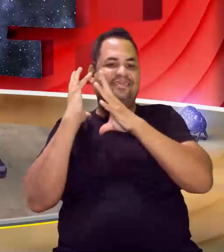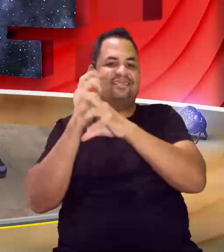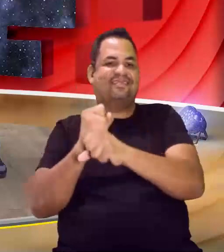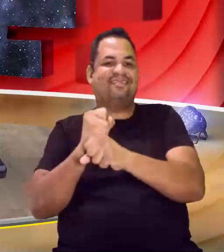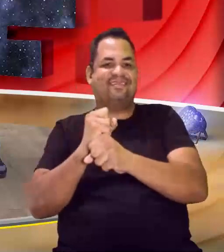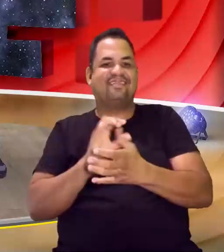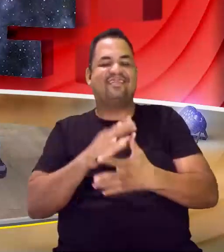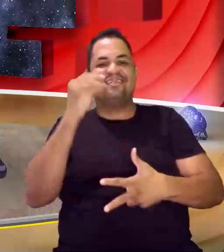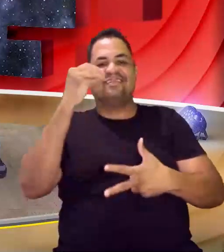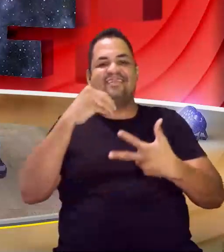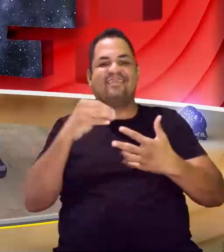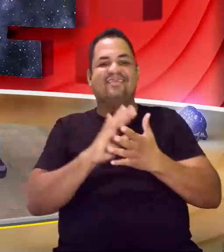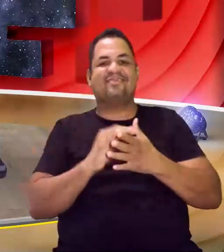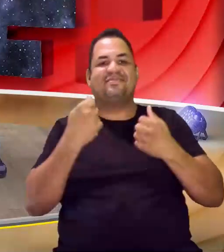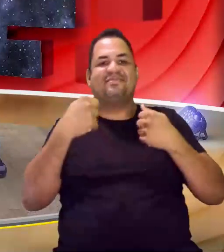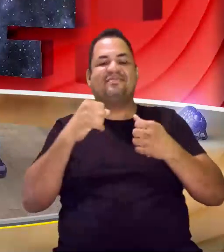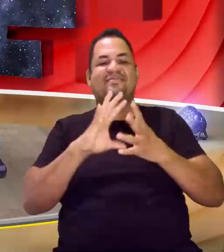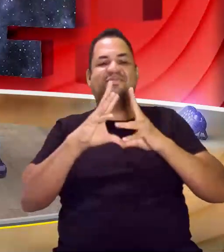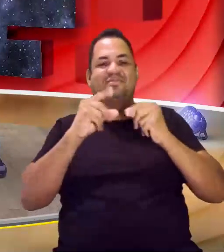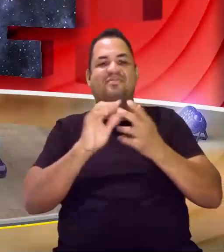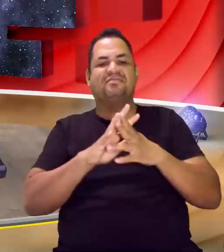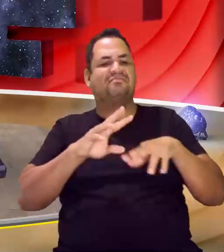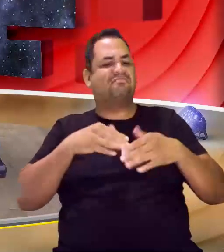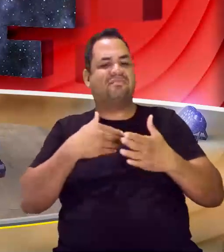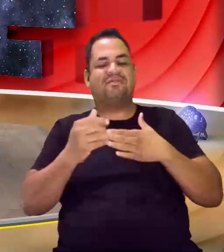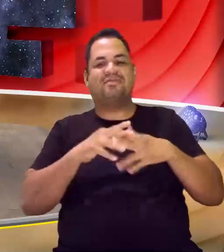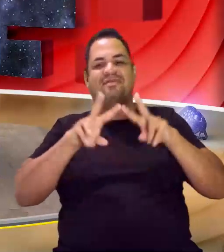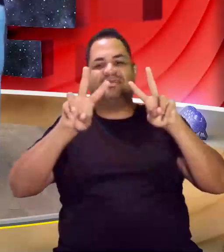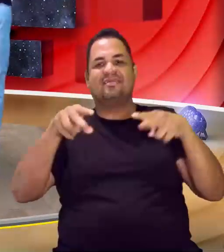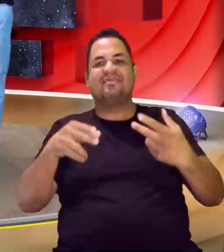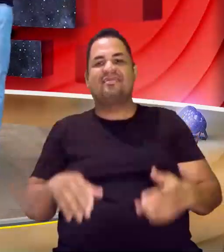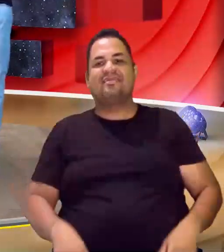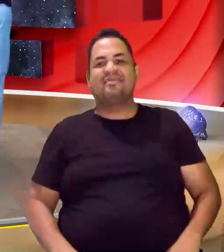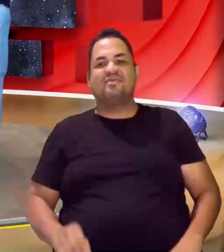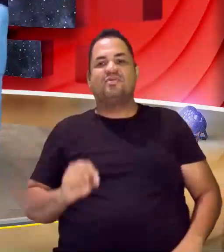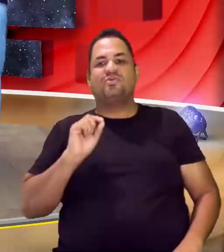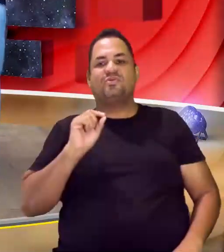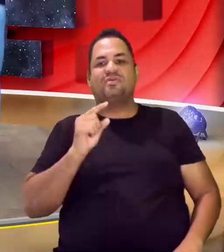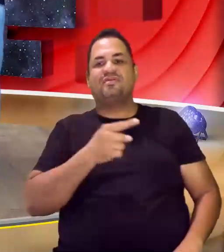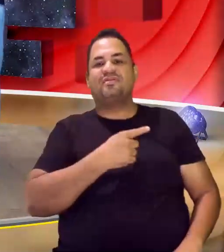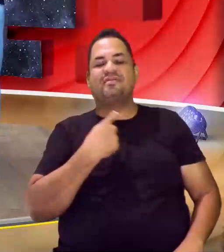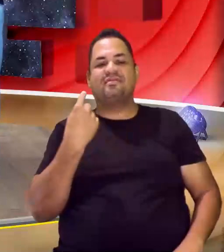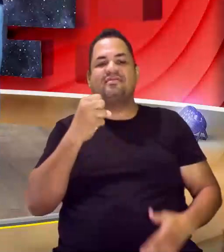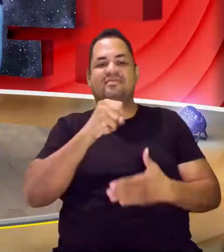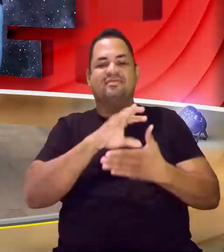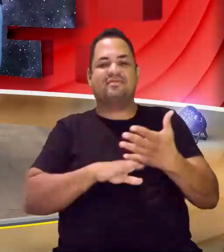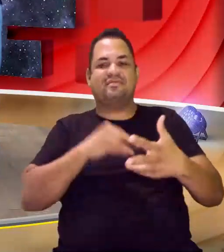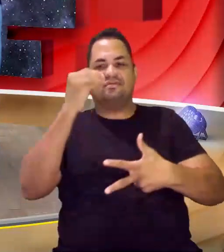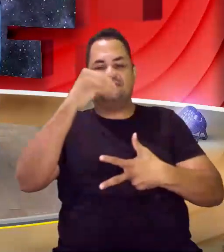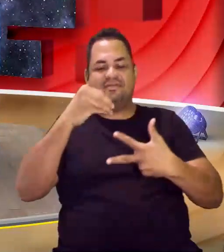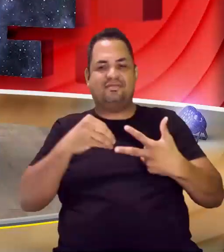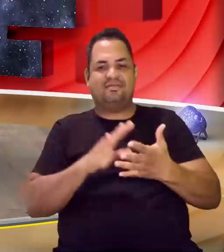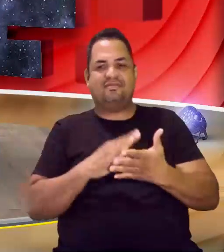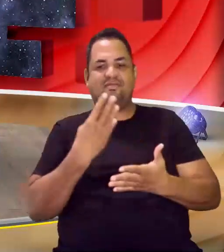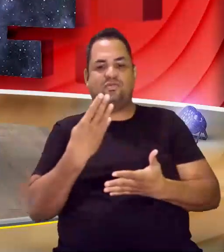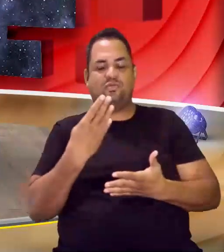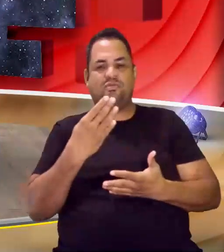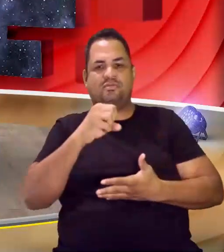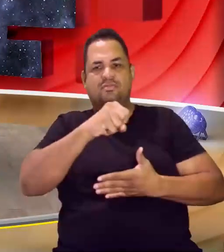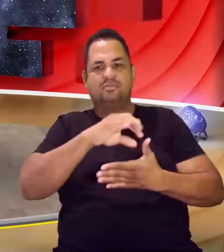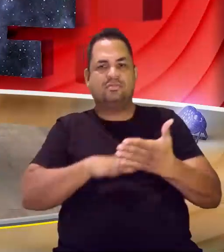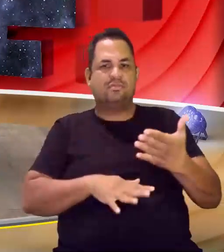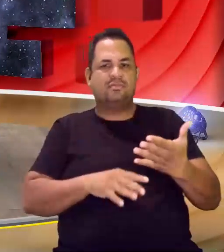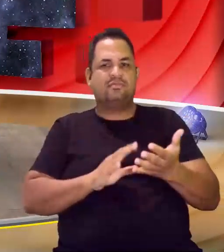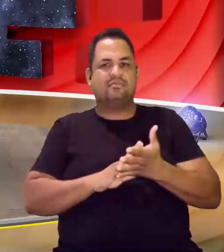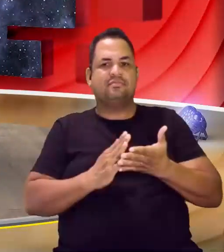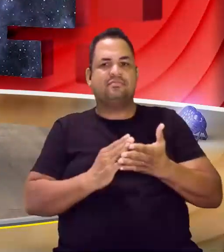mas a revisão do Enem a gente pode revisar todo e qualquer assunto. Isso, e não tem, o que nós vimos nas questões do Enem? Nós vimos 4 questões do Enem.